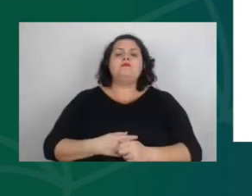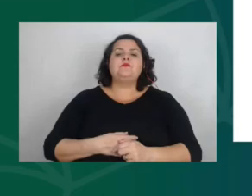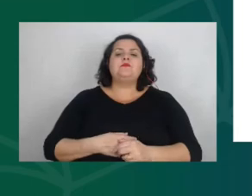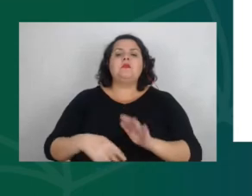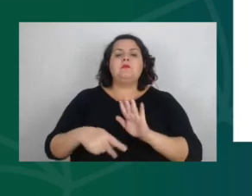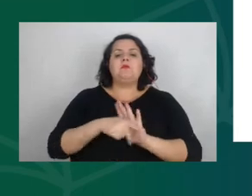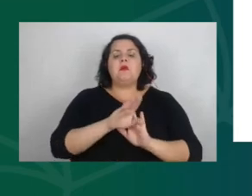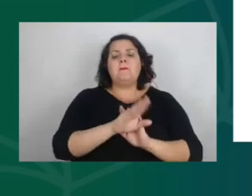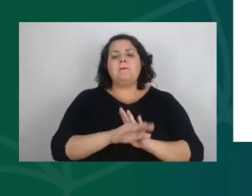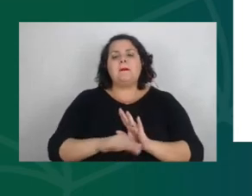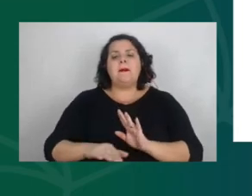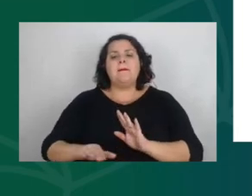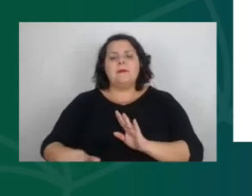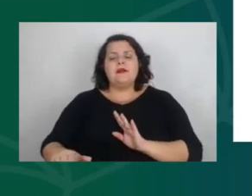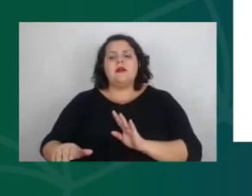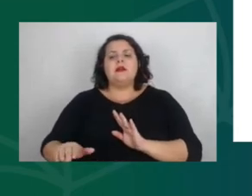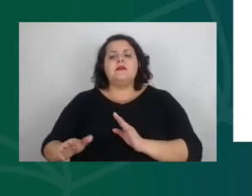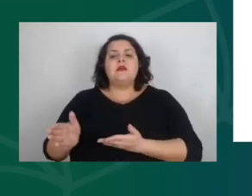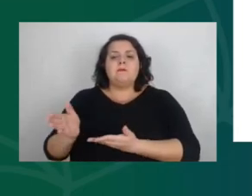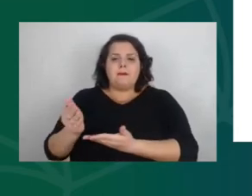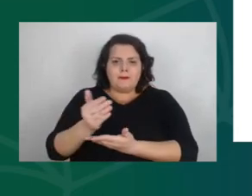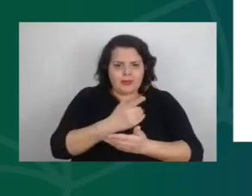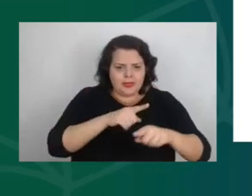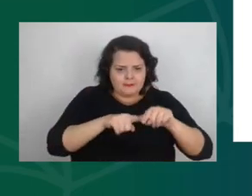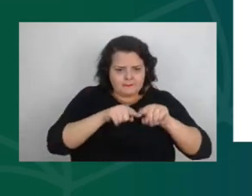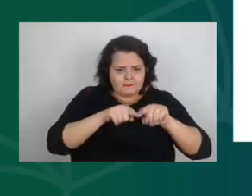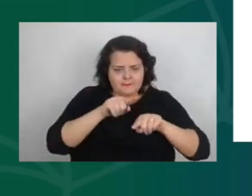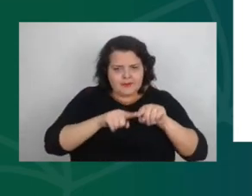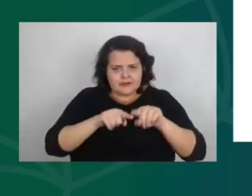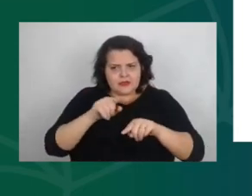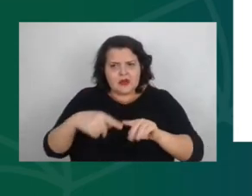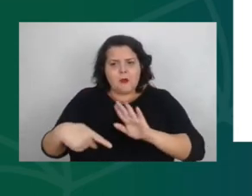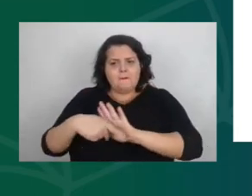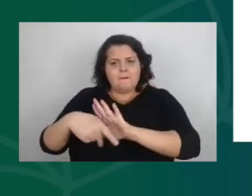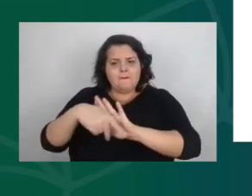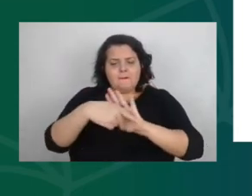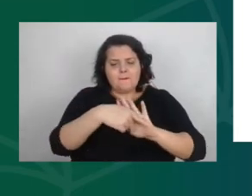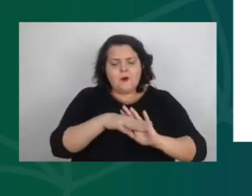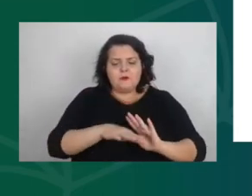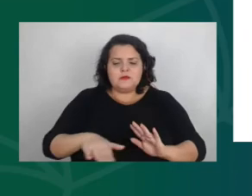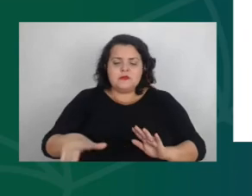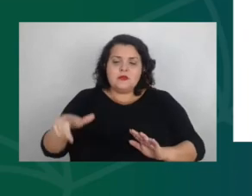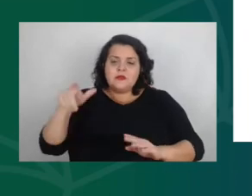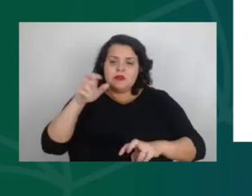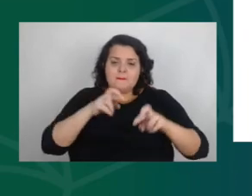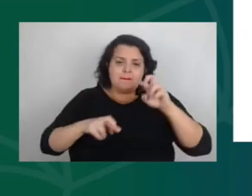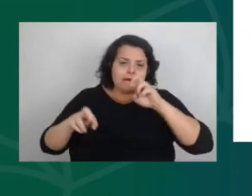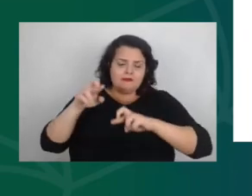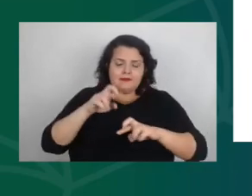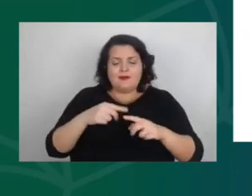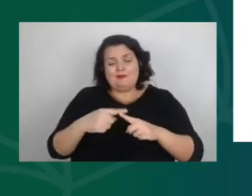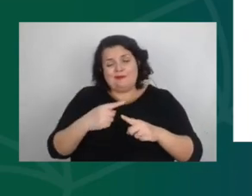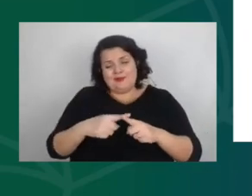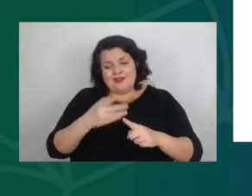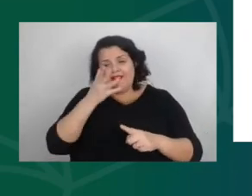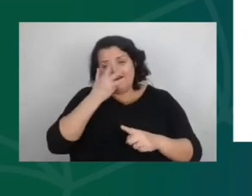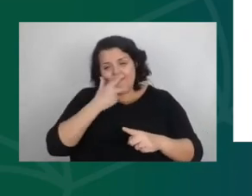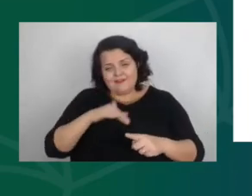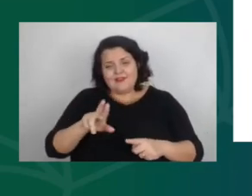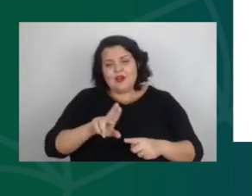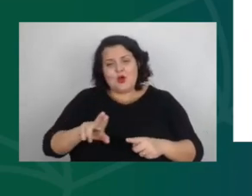coletamos material para avaliar se as crianças também estavam expostas. Então, existe uma exposição adicional, porque essas crianças elas utilizam essa água